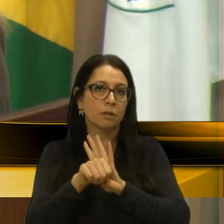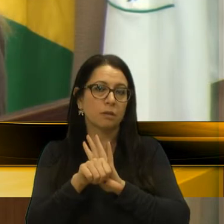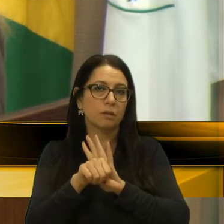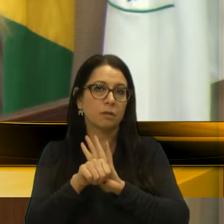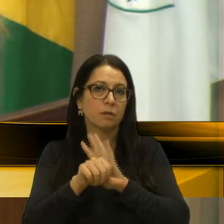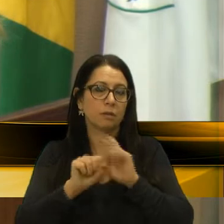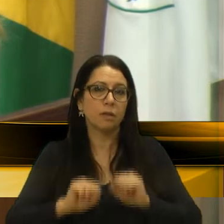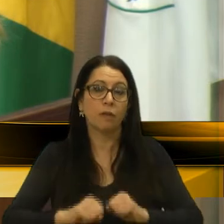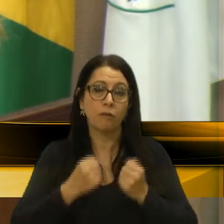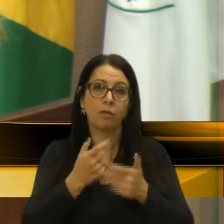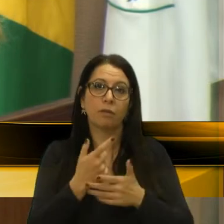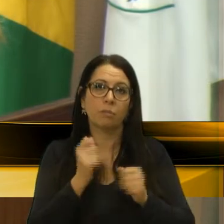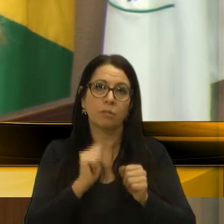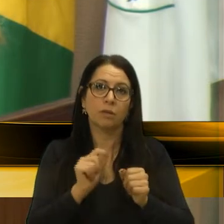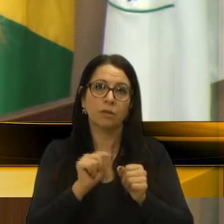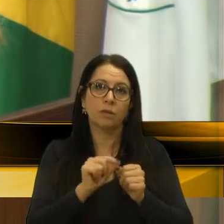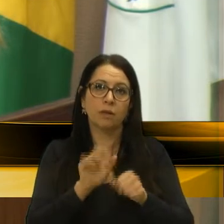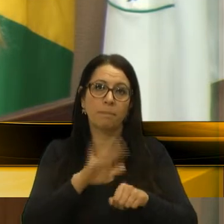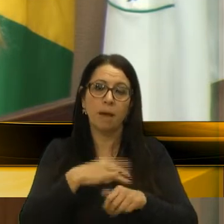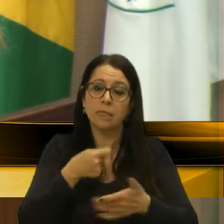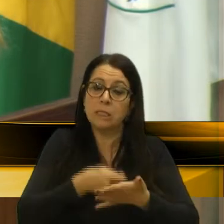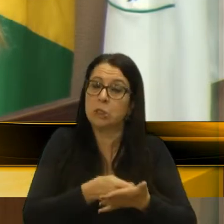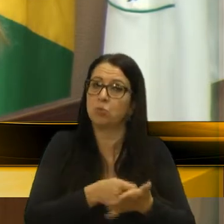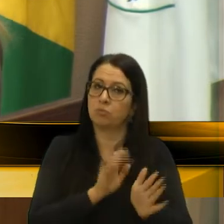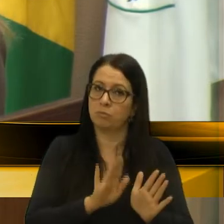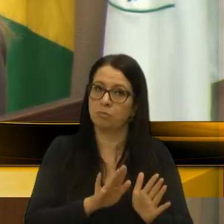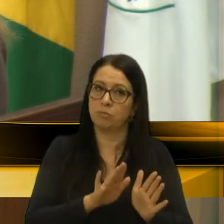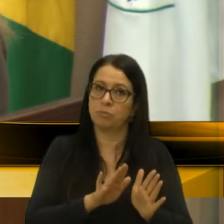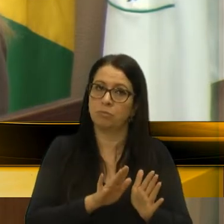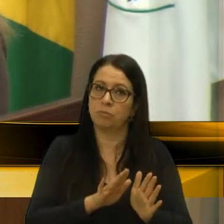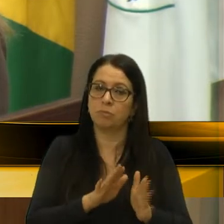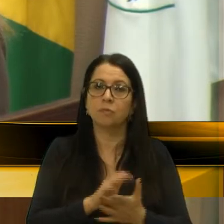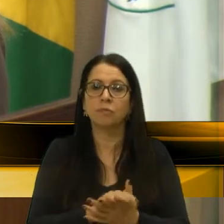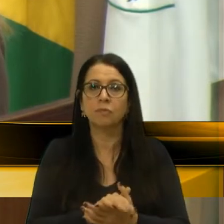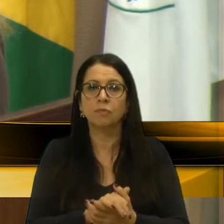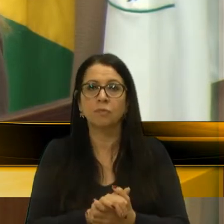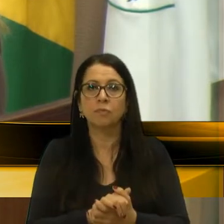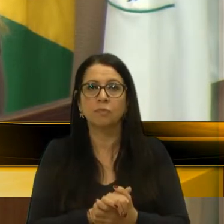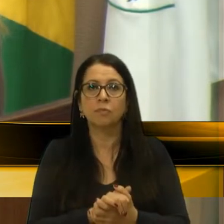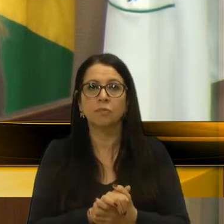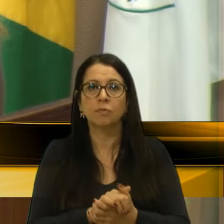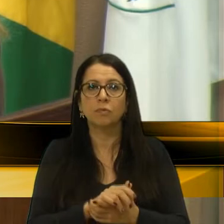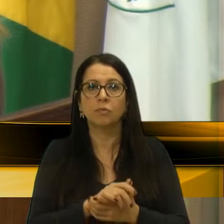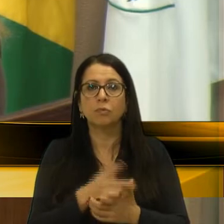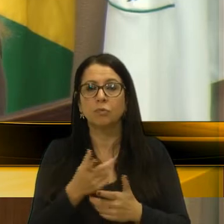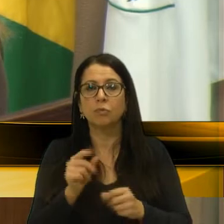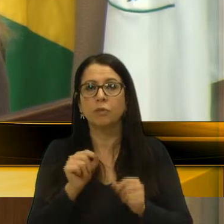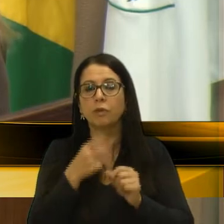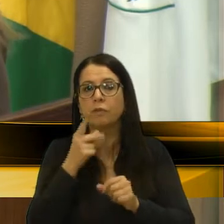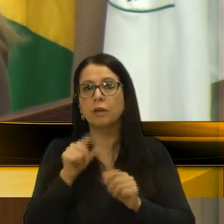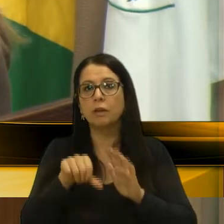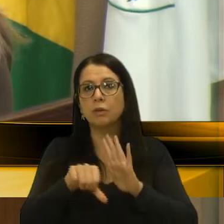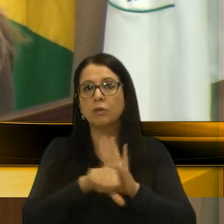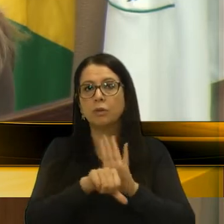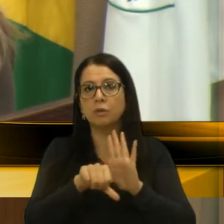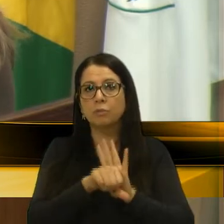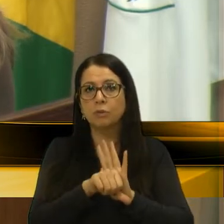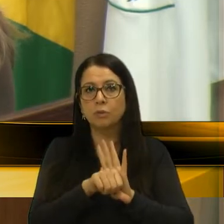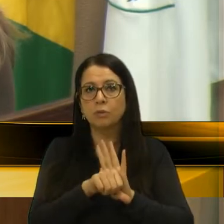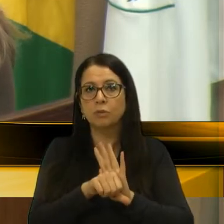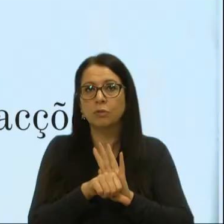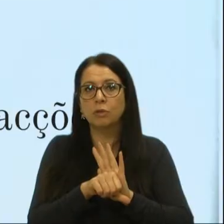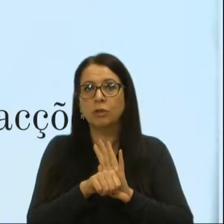defendem assim, que ele poderia até ser mais rígido no que tange ao crime de homicídio